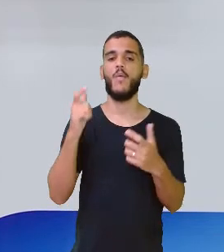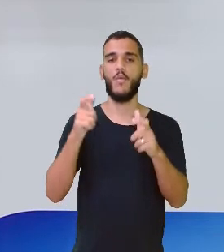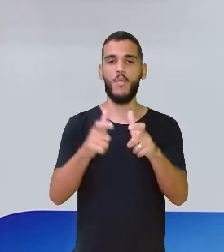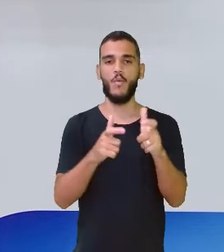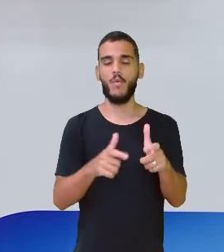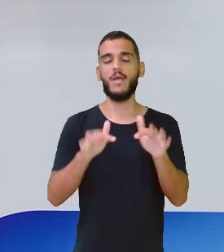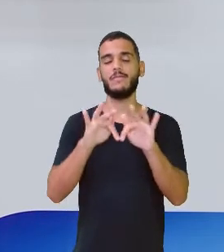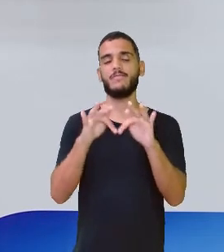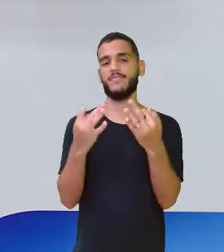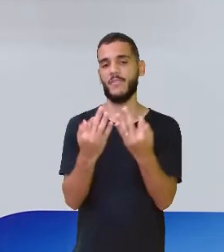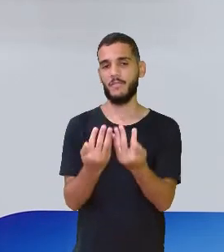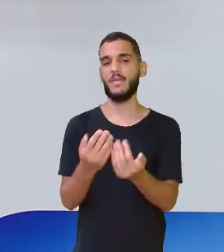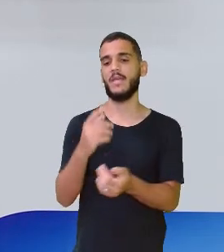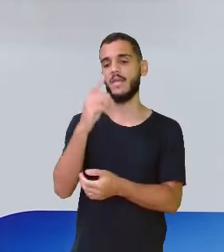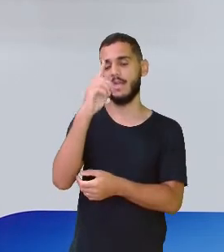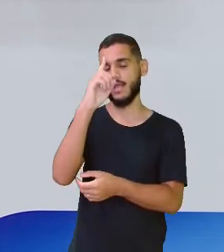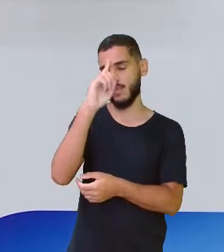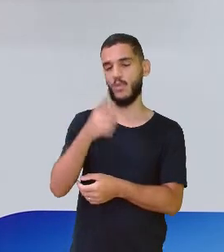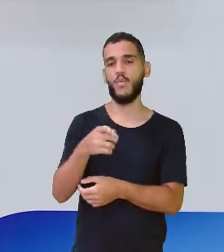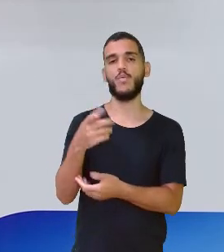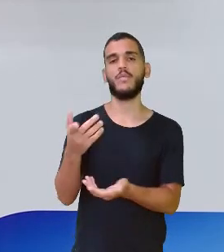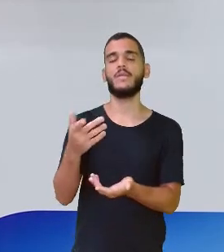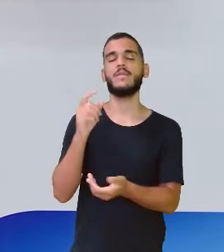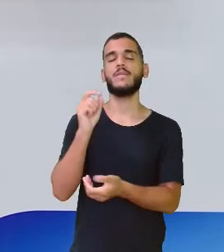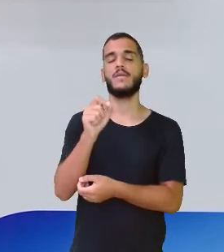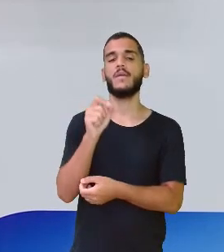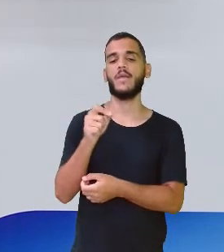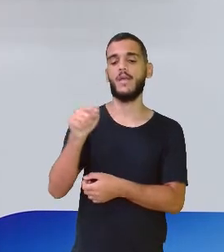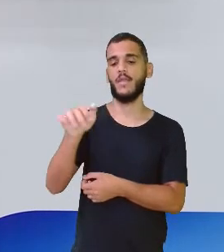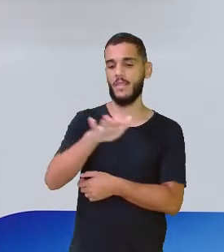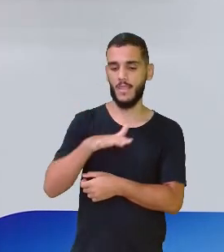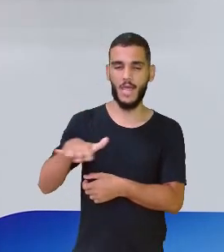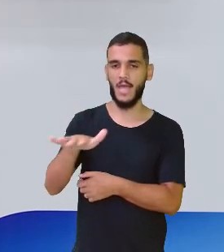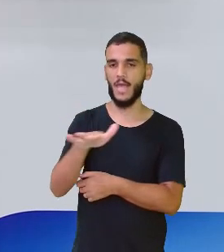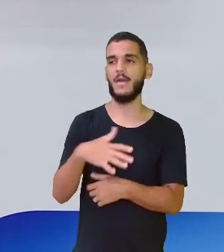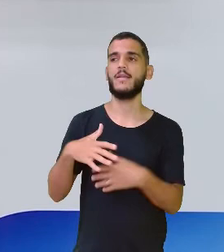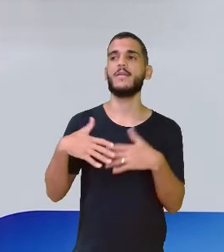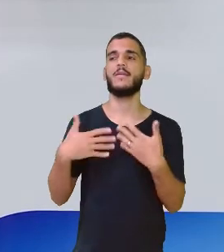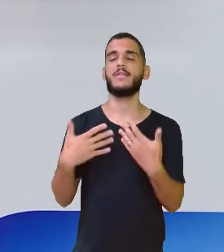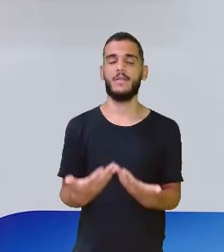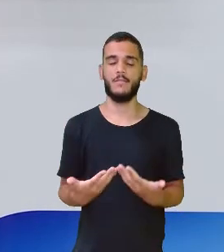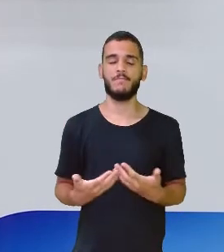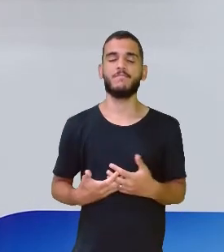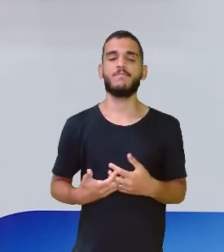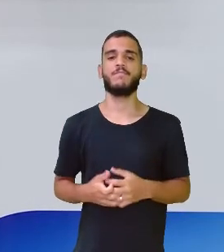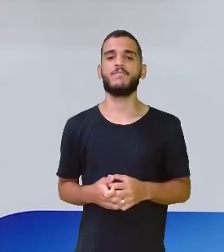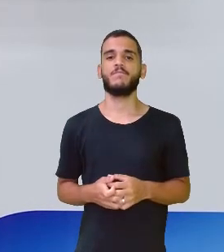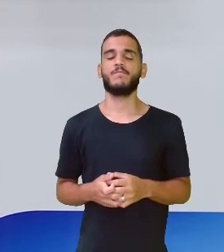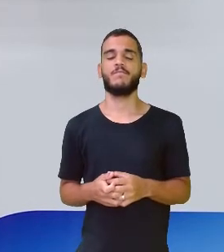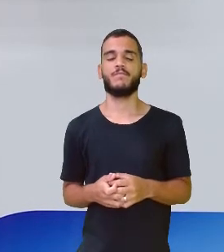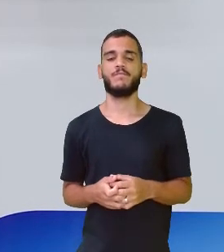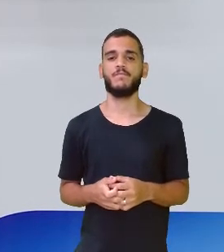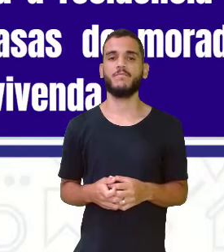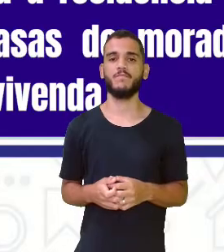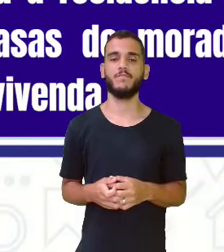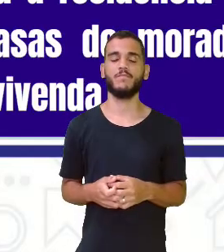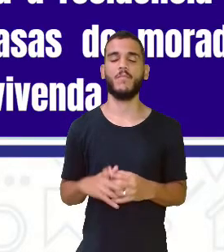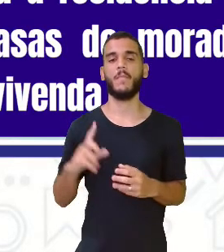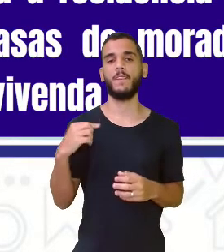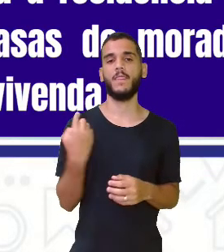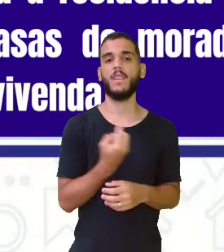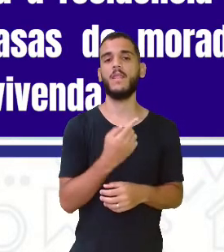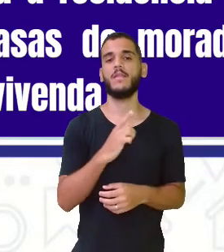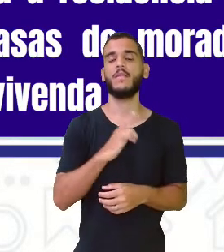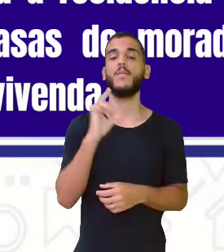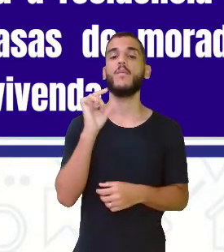ficava a família dona da propriedade, né? E nesse sentido, a gente tinha aqui,